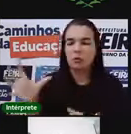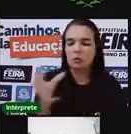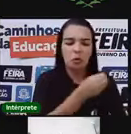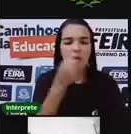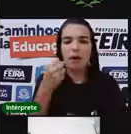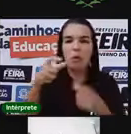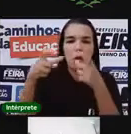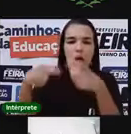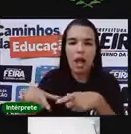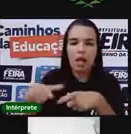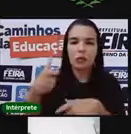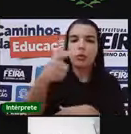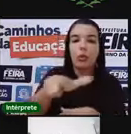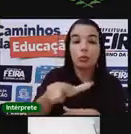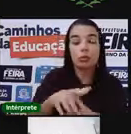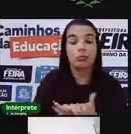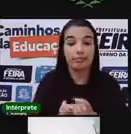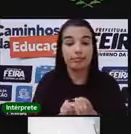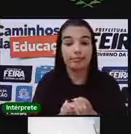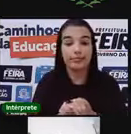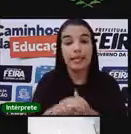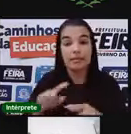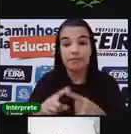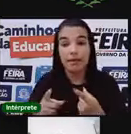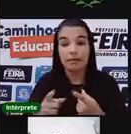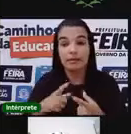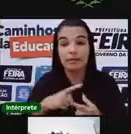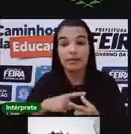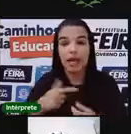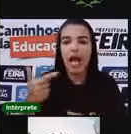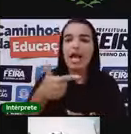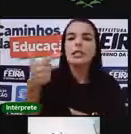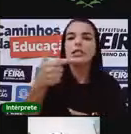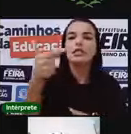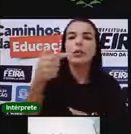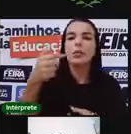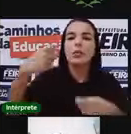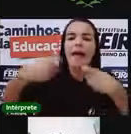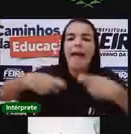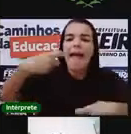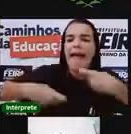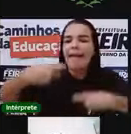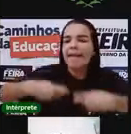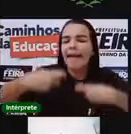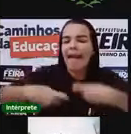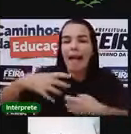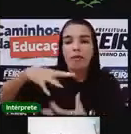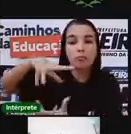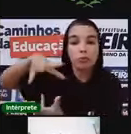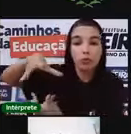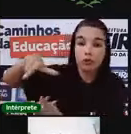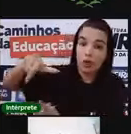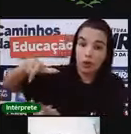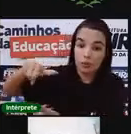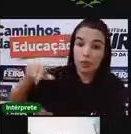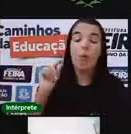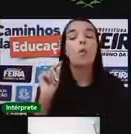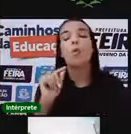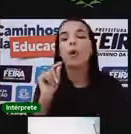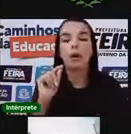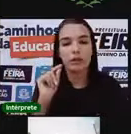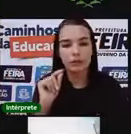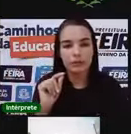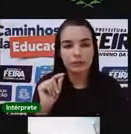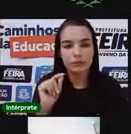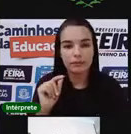E aí eu trago a Segunda Guerra Mundial para falar desses momentos tristes que a humanidade viveu. A